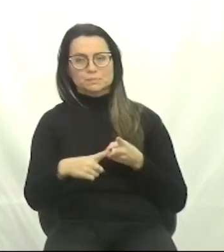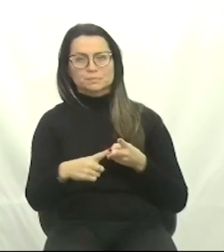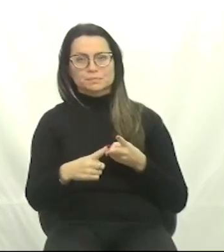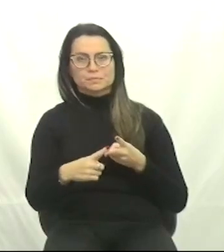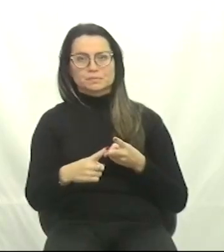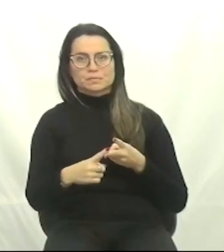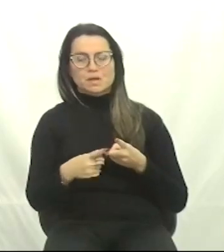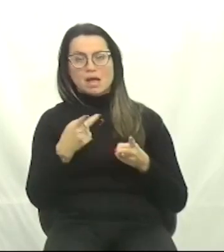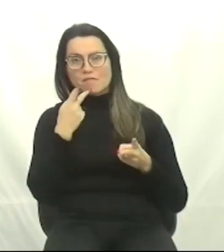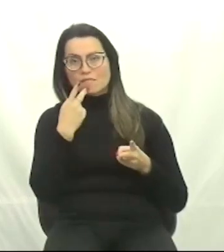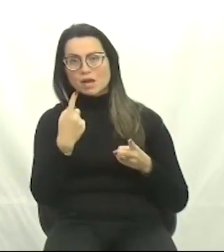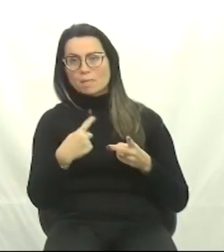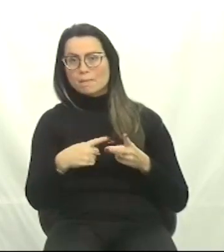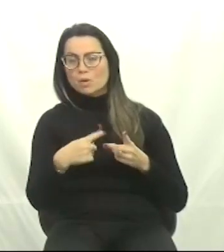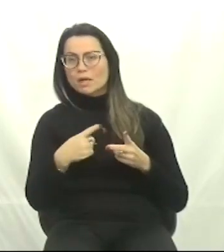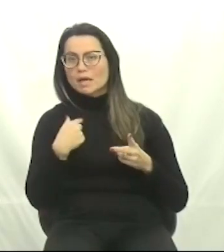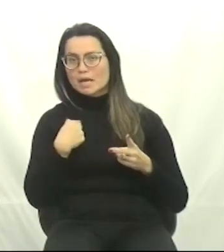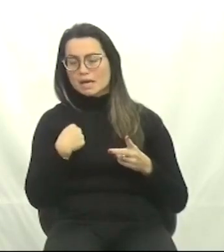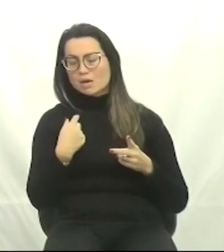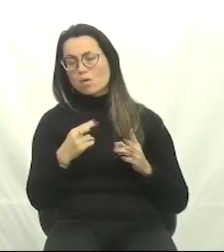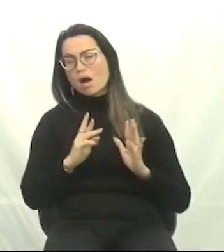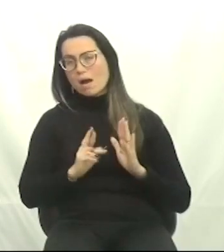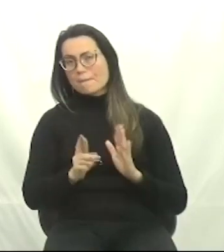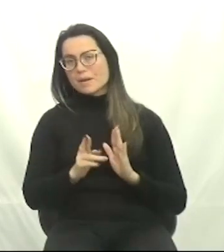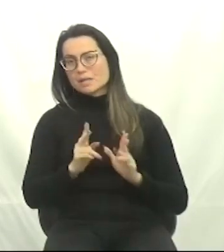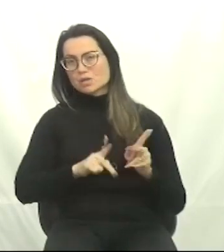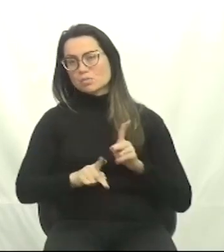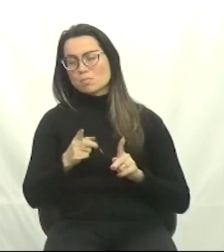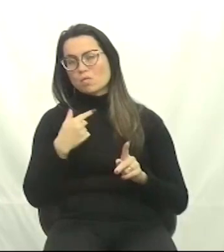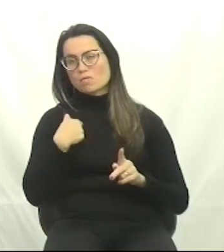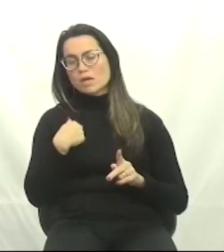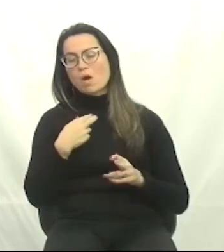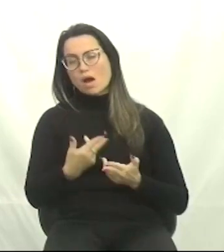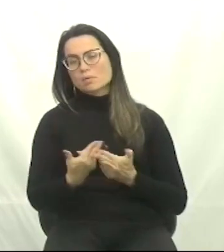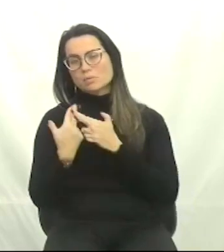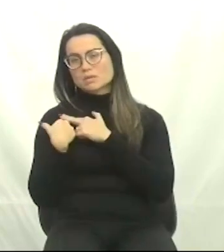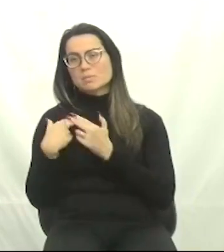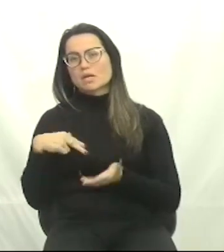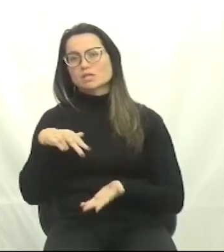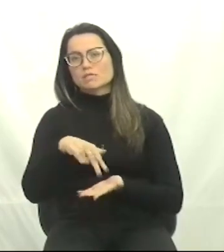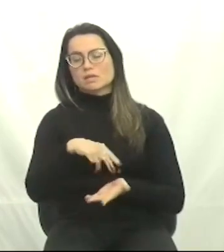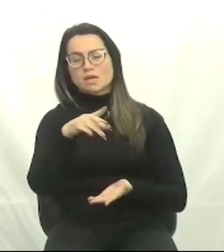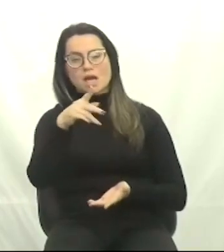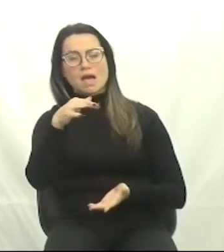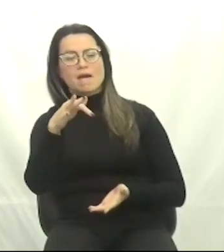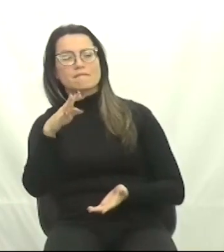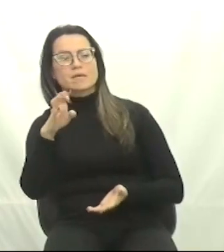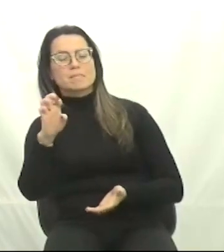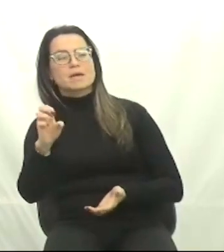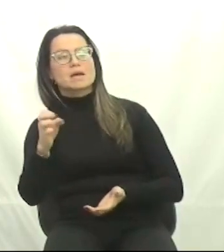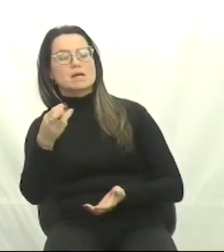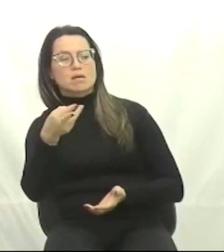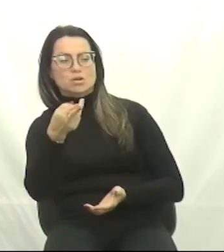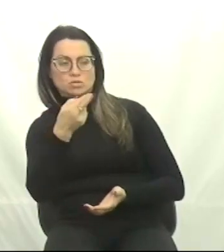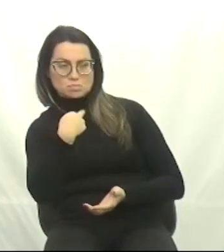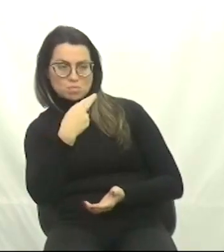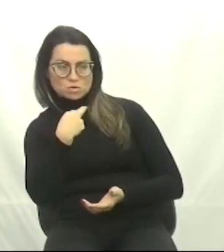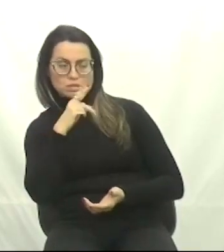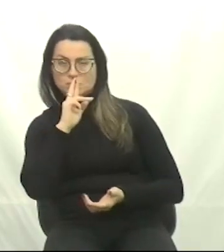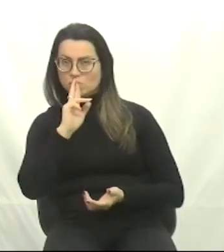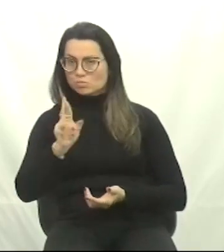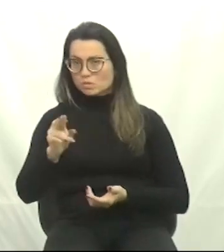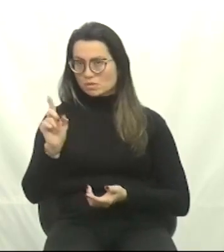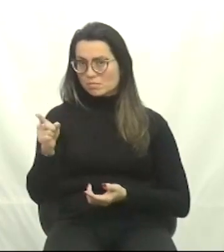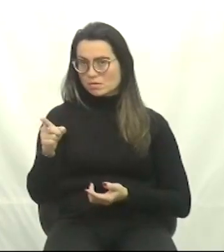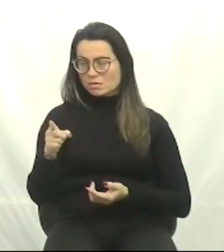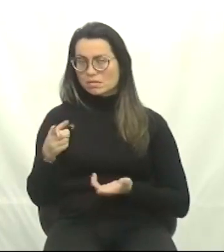e falo porque sou representante do povo e eu tenho a obrigação de vir aqui e dizer: olha, FME, então me dê a resposta para eu devolver a resposta